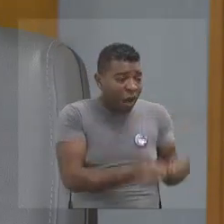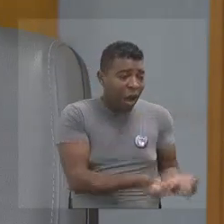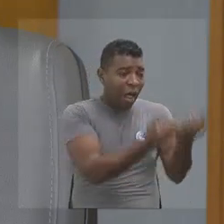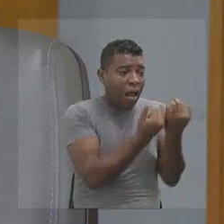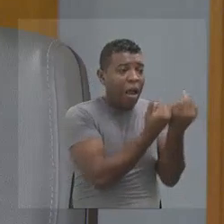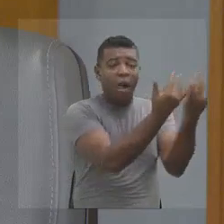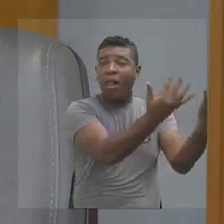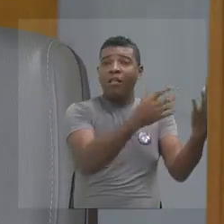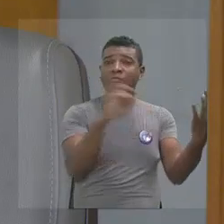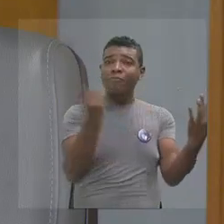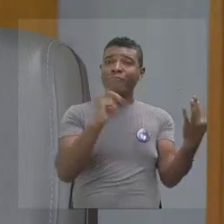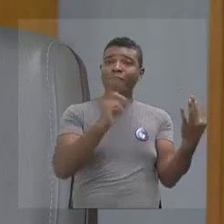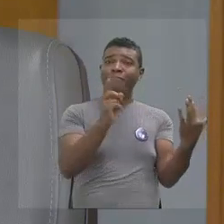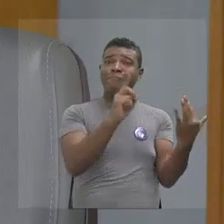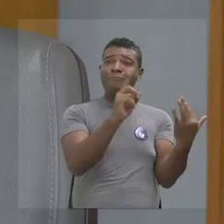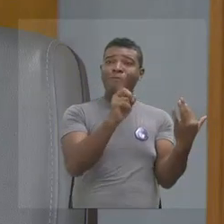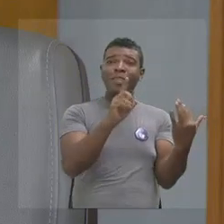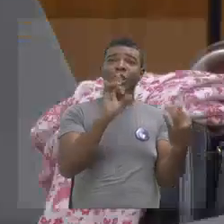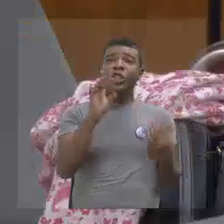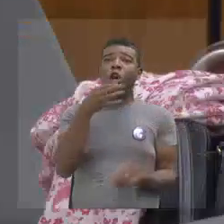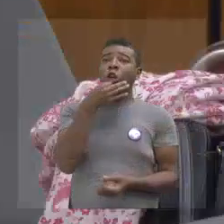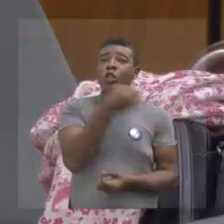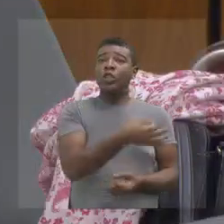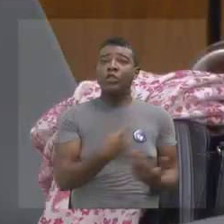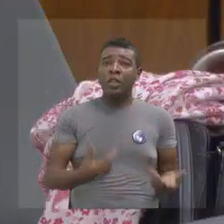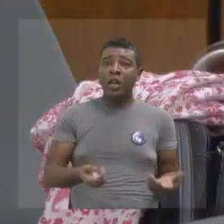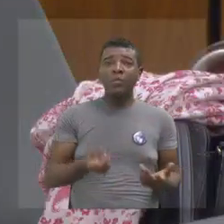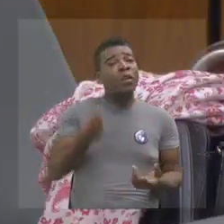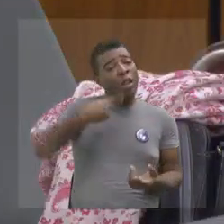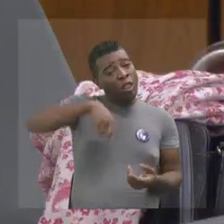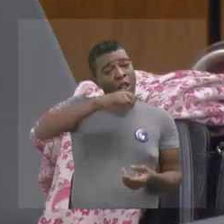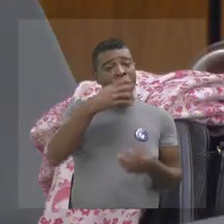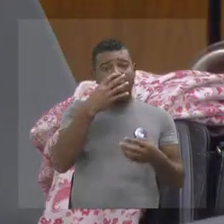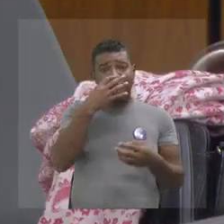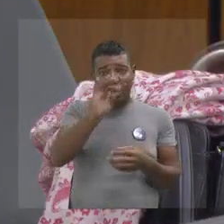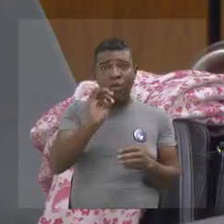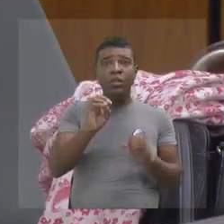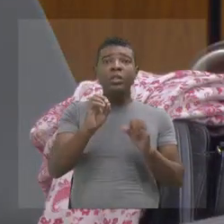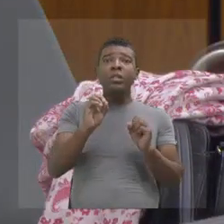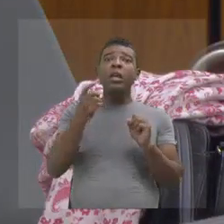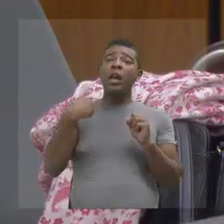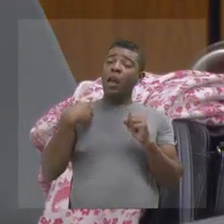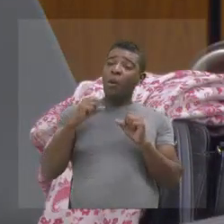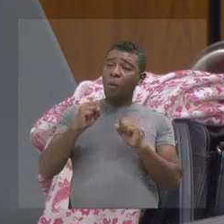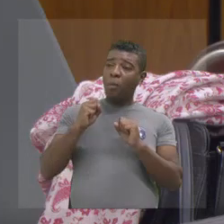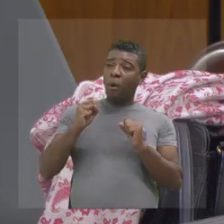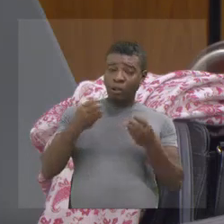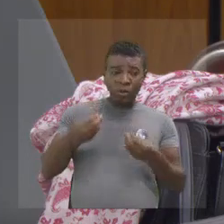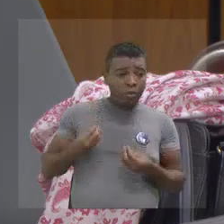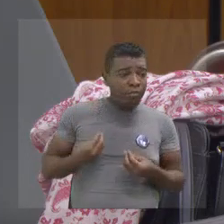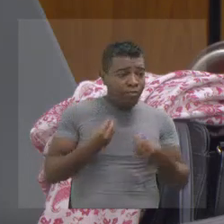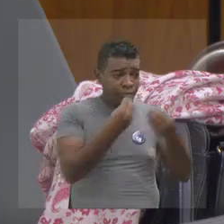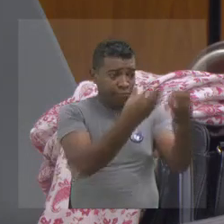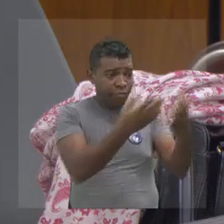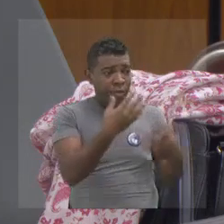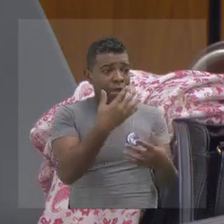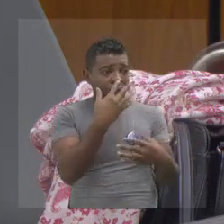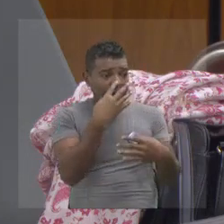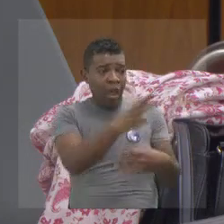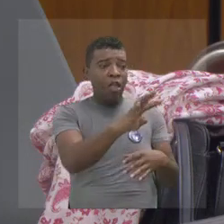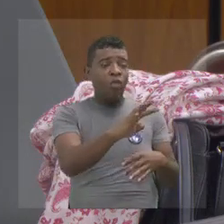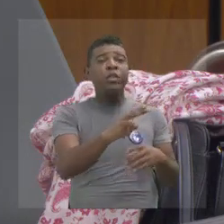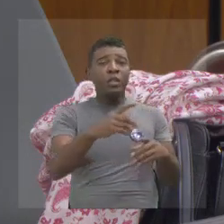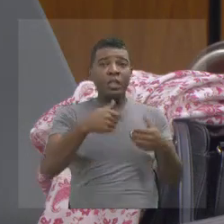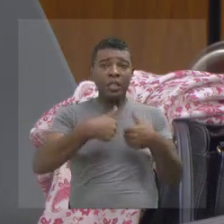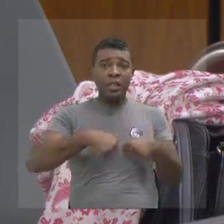a mancha para fins de licenciamento Então a nossa denúncia tá muito robusta Eu posso enviar a senhora também mas isso preocupa gente e